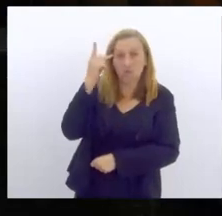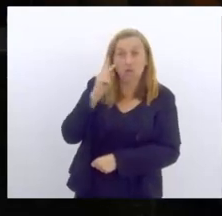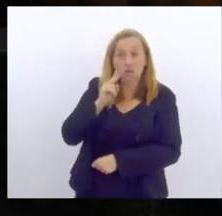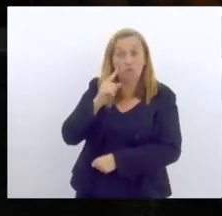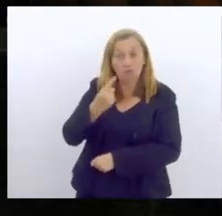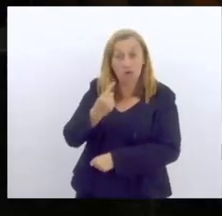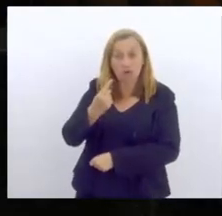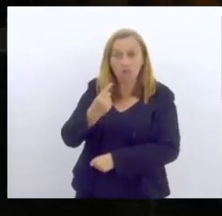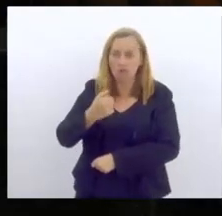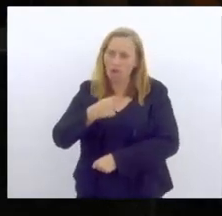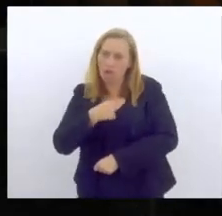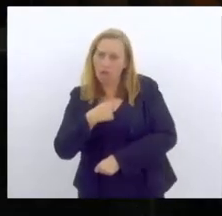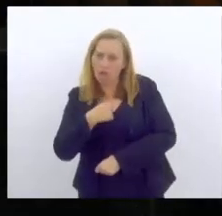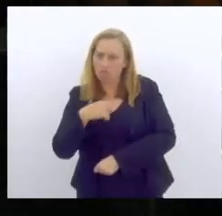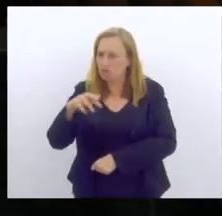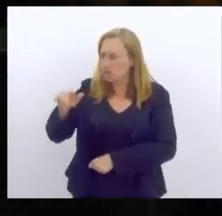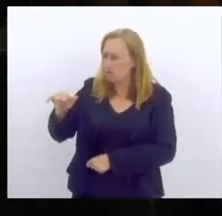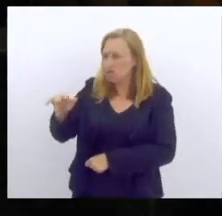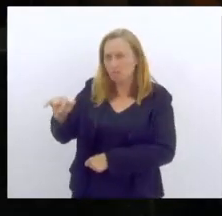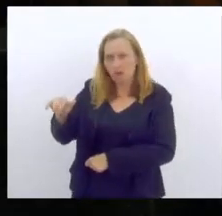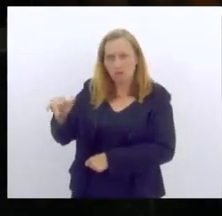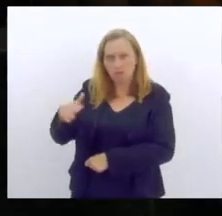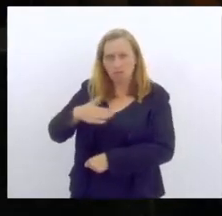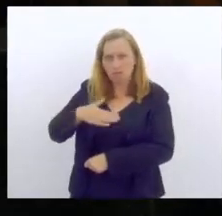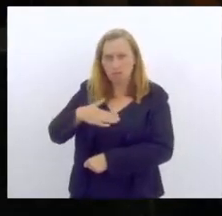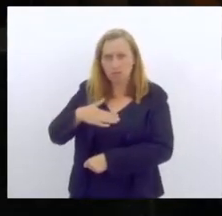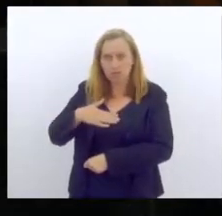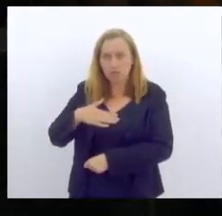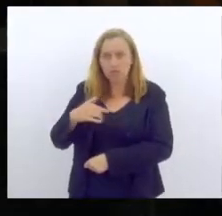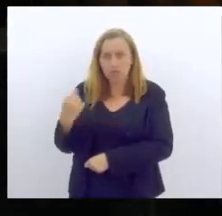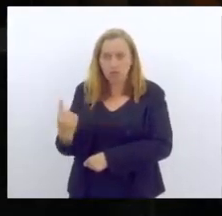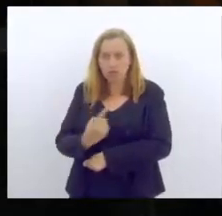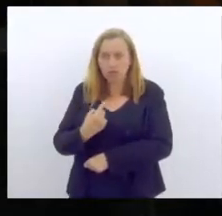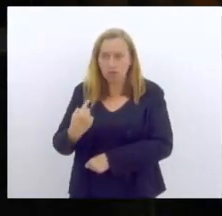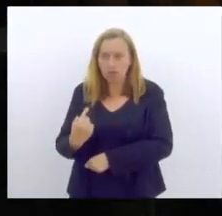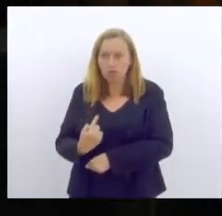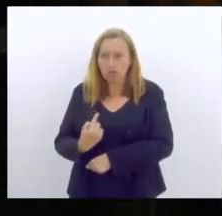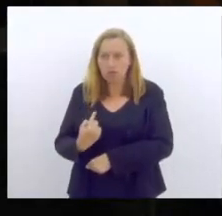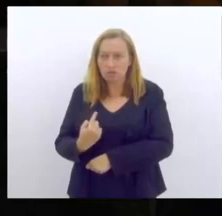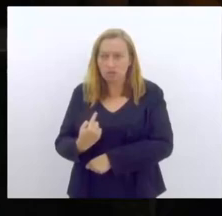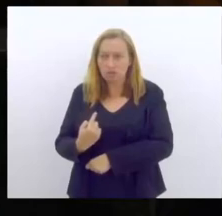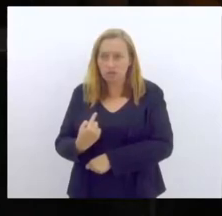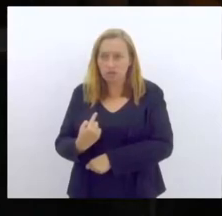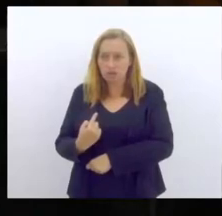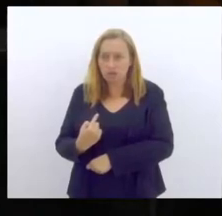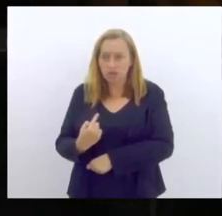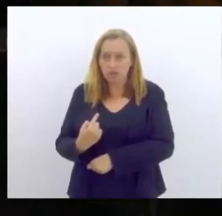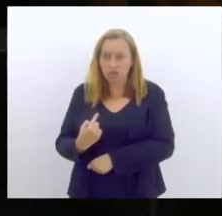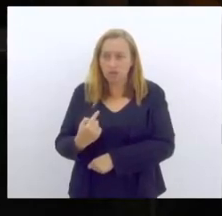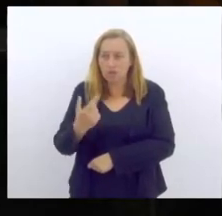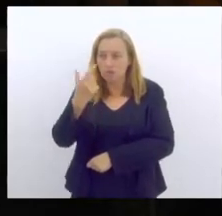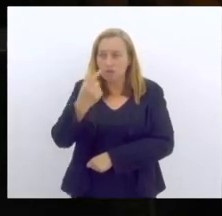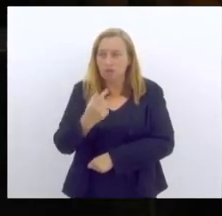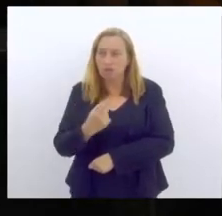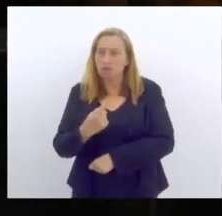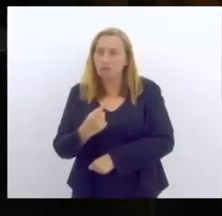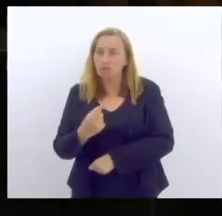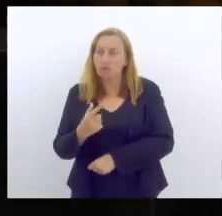que tanto eu quanto os meus irmãos nós puxamos isso do papai que é nunca desistir